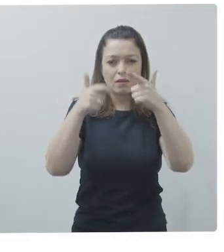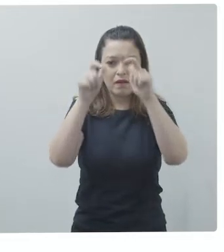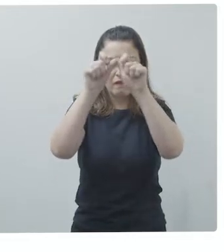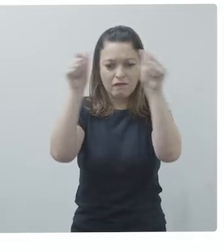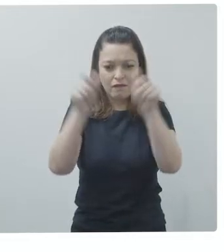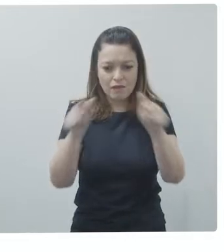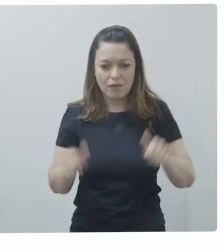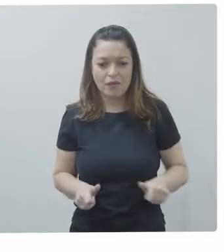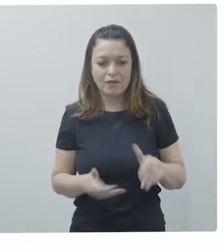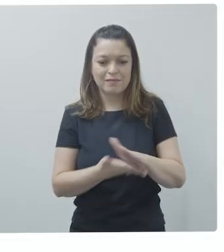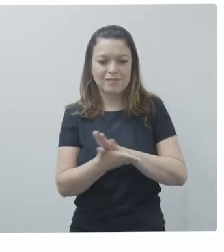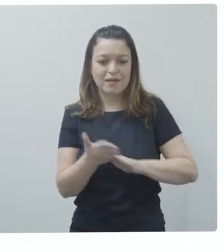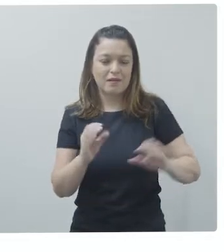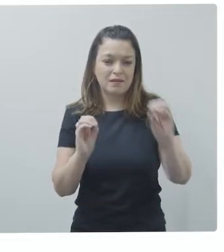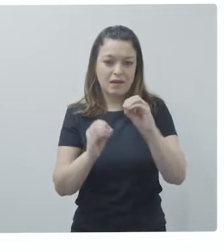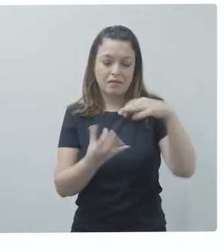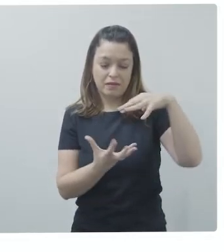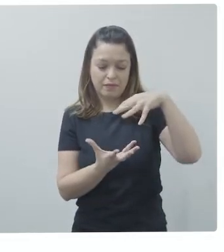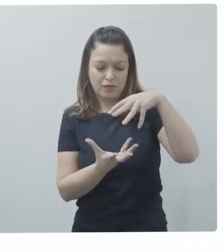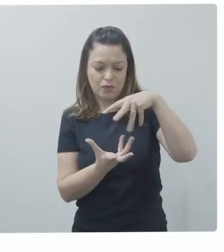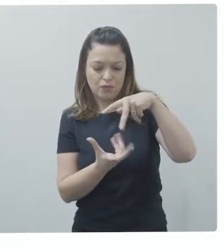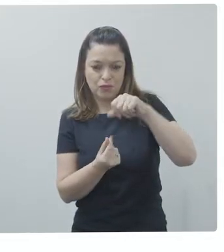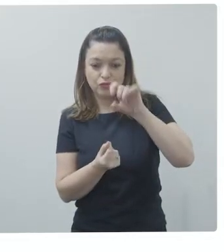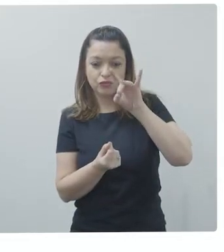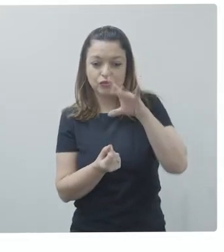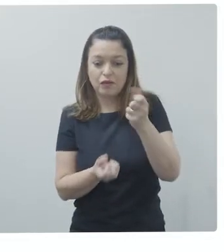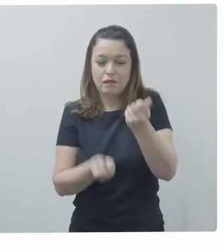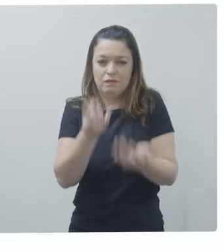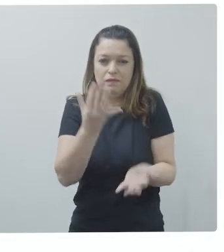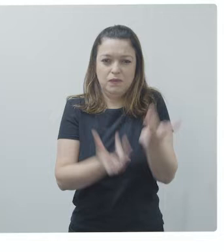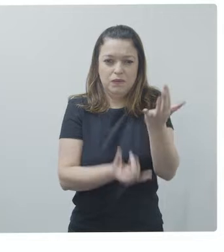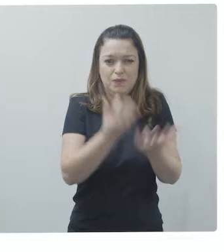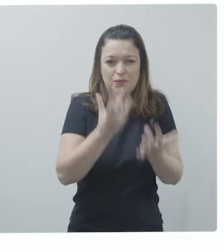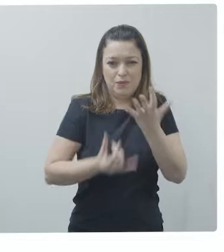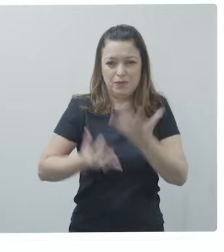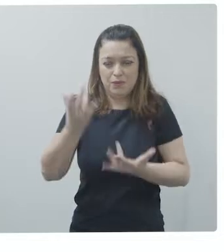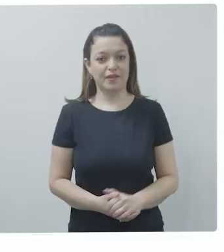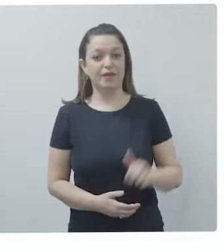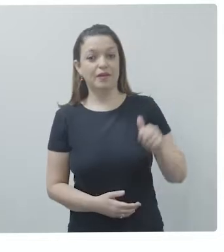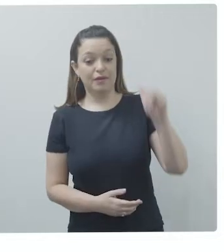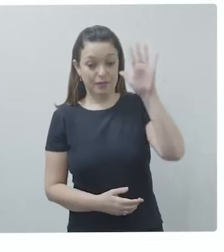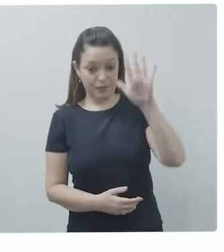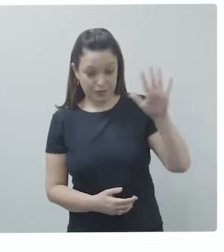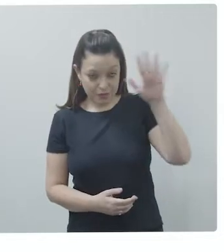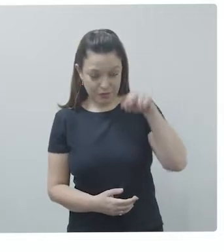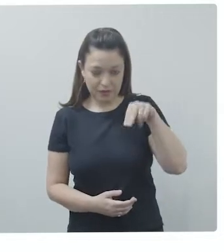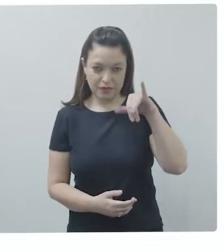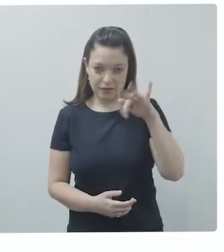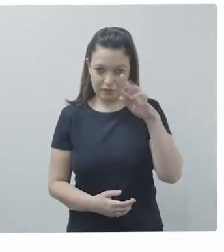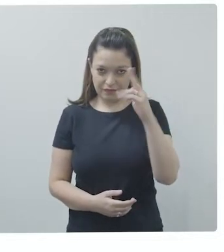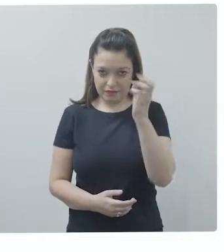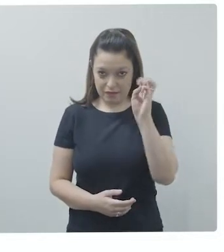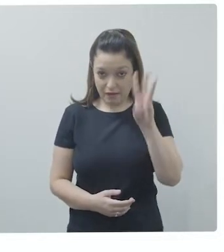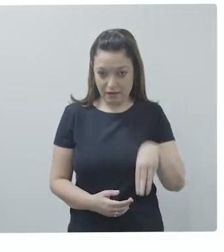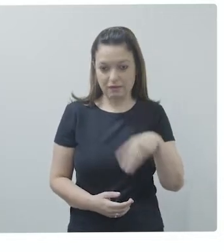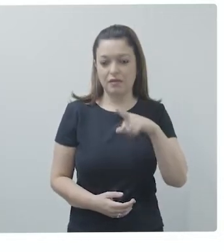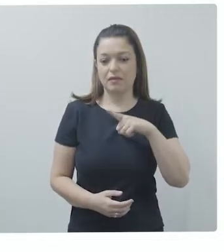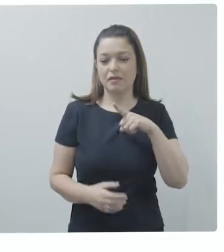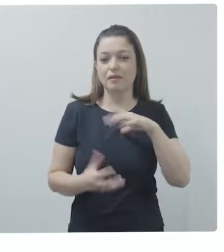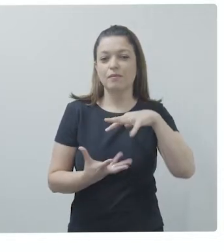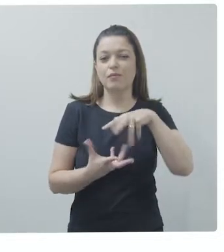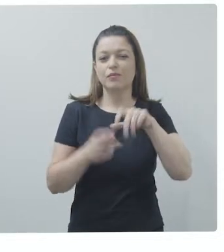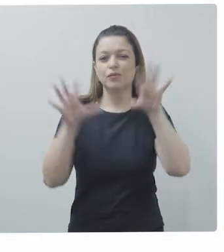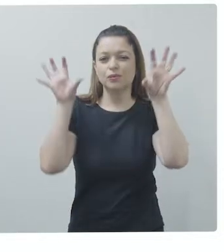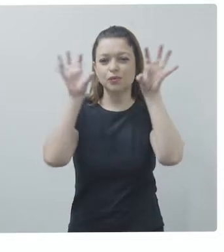mundo feito de fogo, eternamente em chamas. Ao norte ficava Niflheim, o mundo escuro.